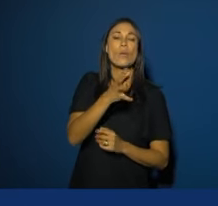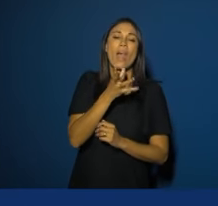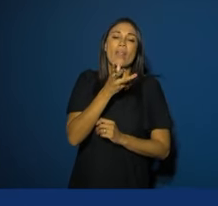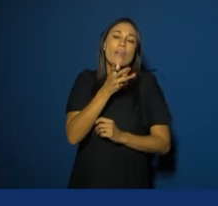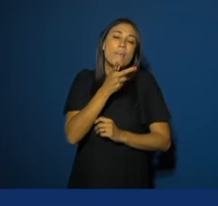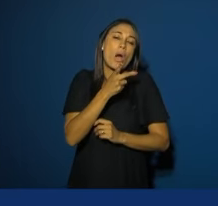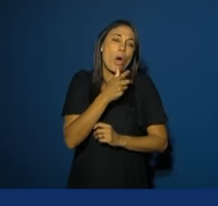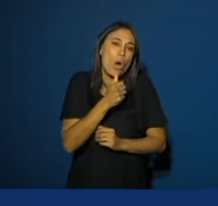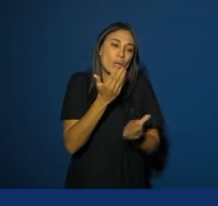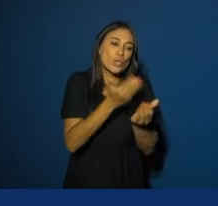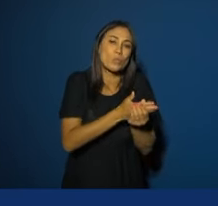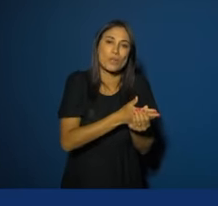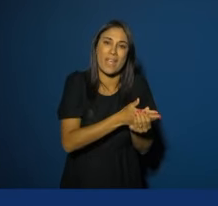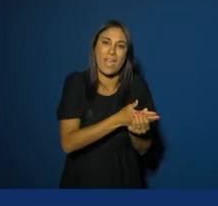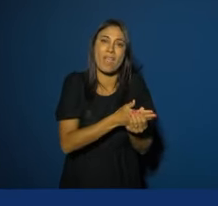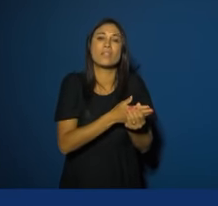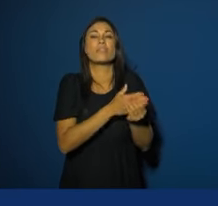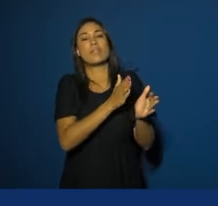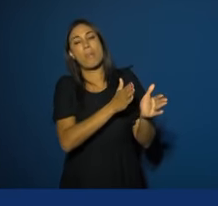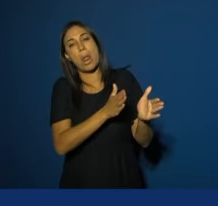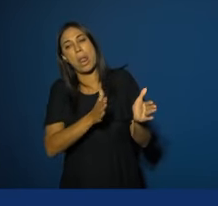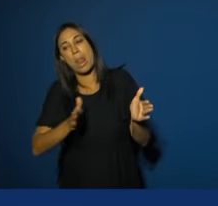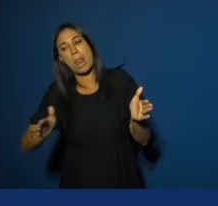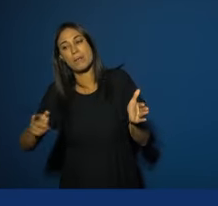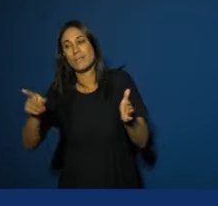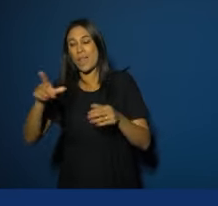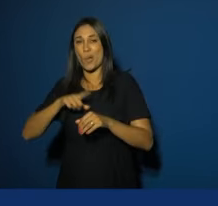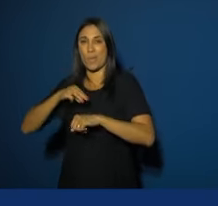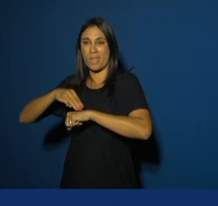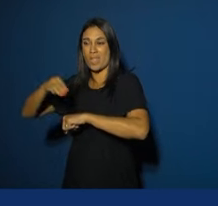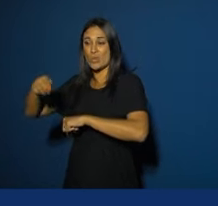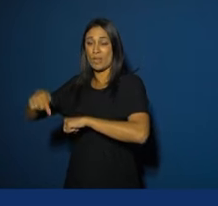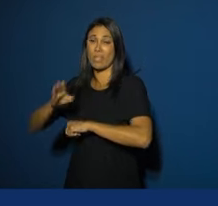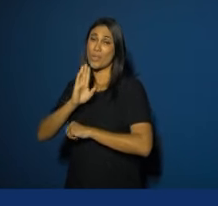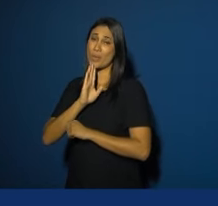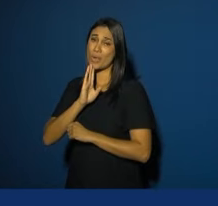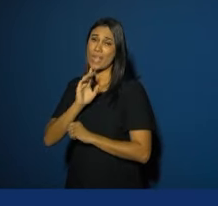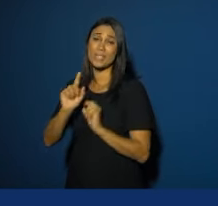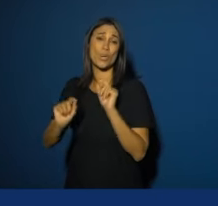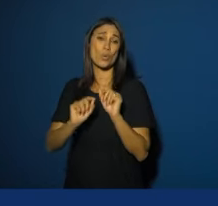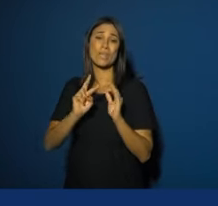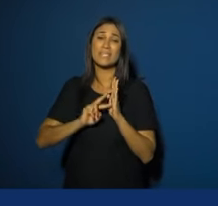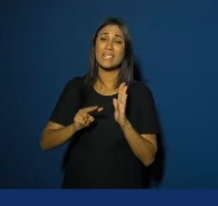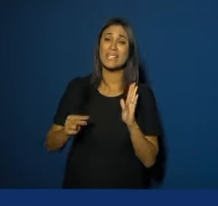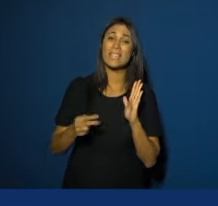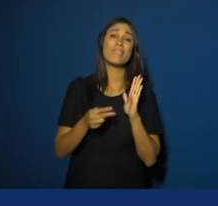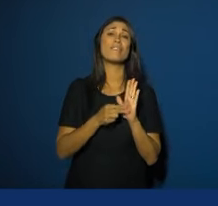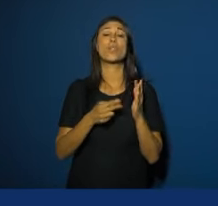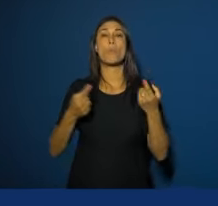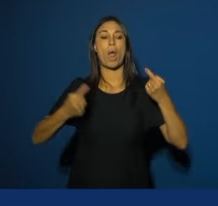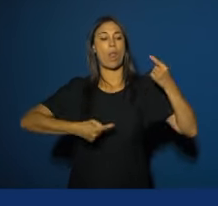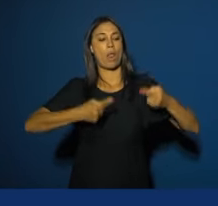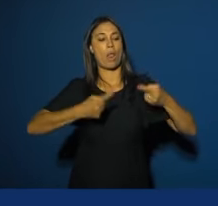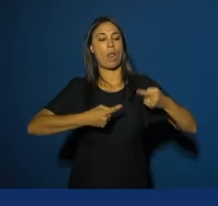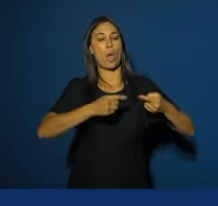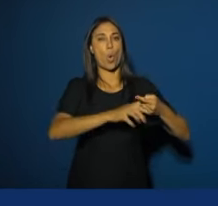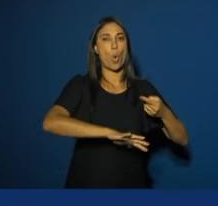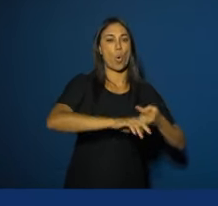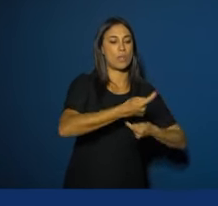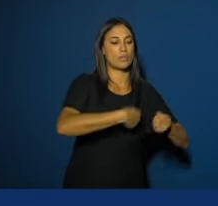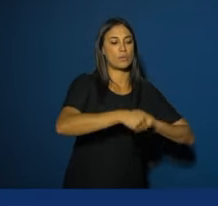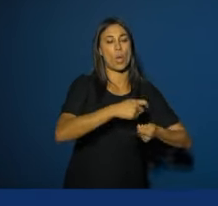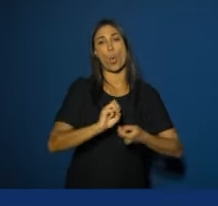ministro Nelson jubim que conhece bem o que significa uma disputa ou no âmbito